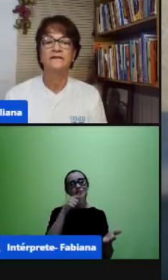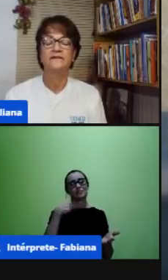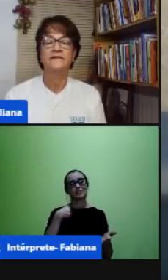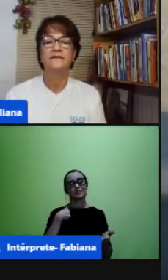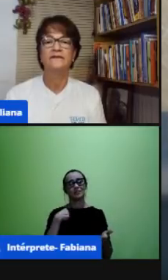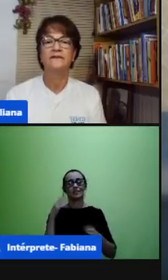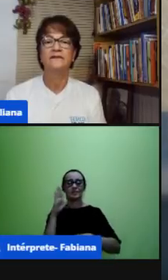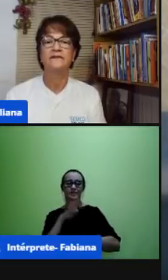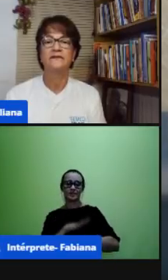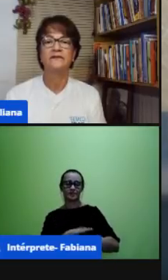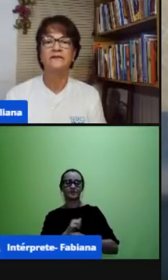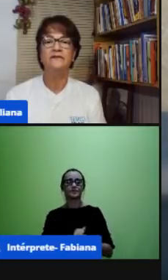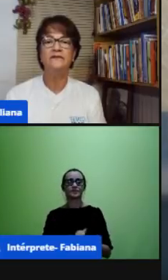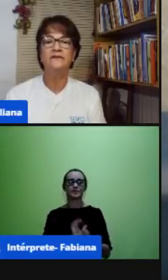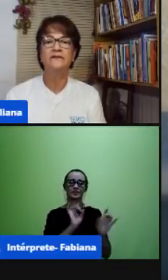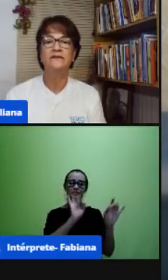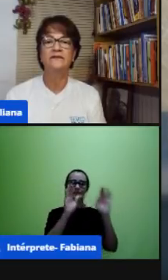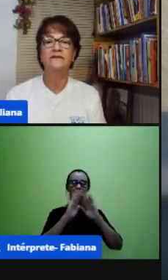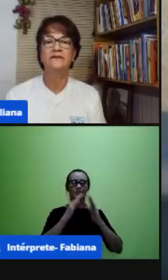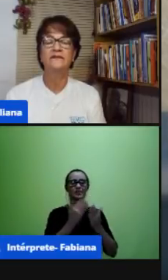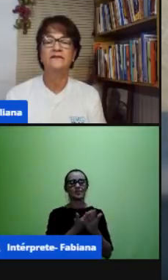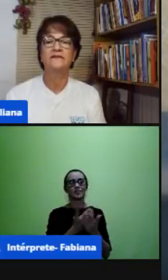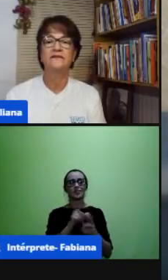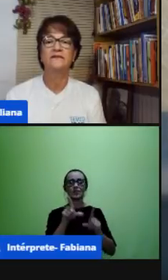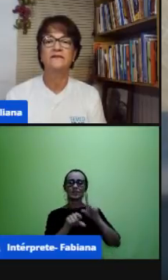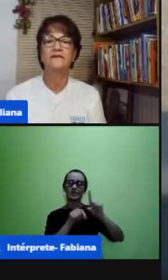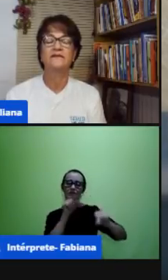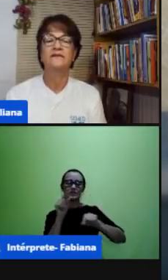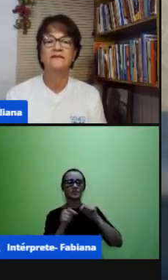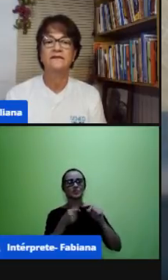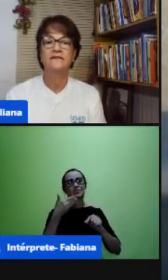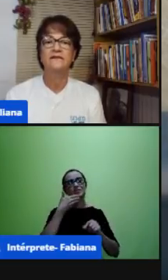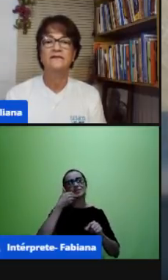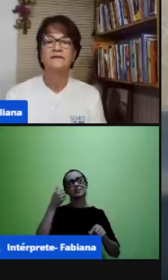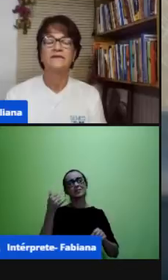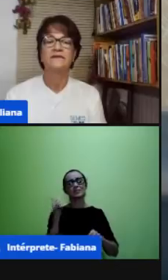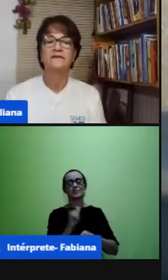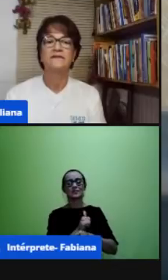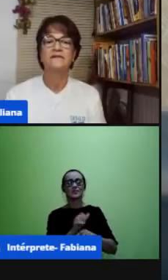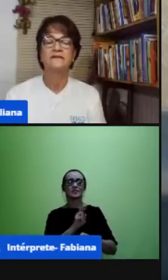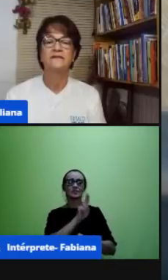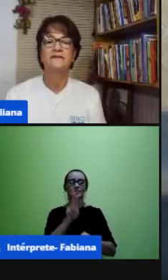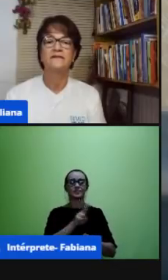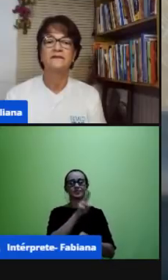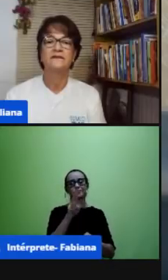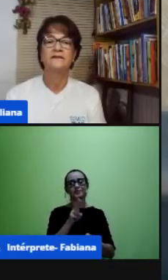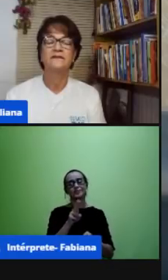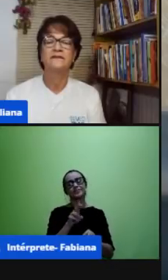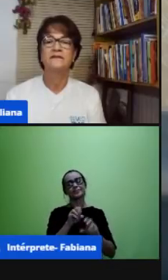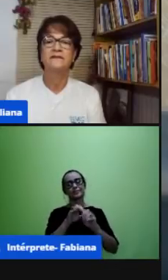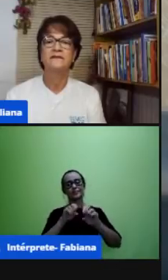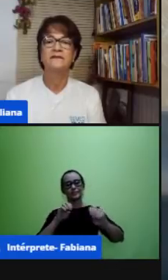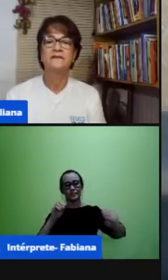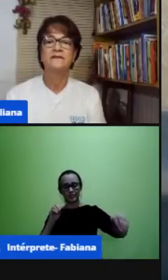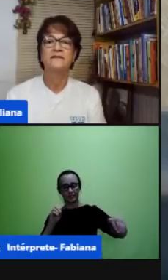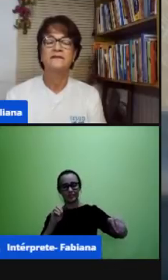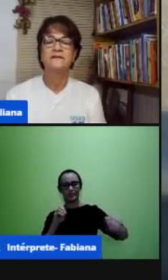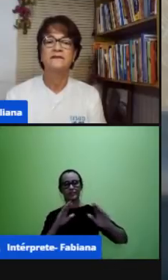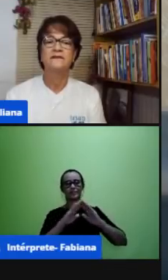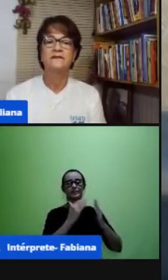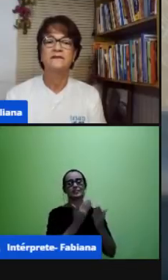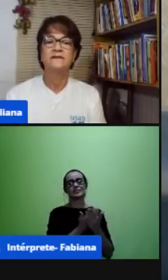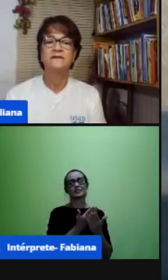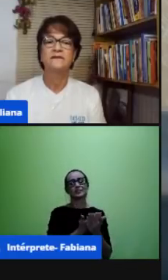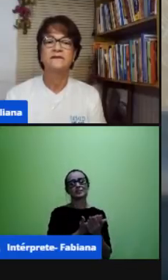Cada escola adotou o melhor recurso para utilizar neste período de aula online. Na escola Governadora Ria Amorim